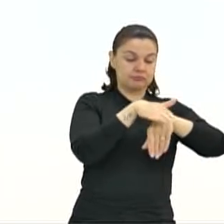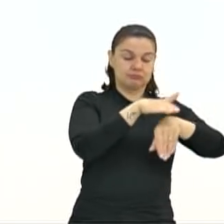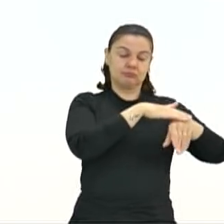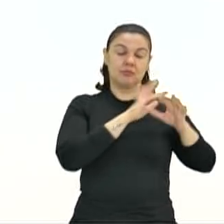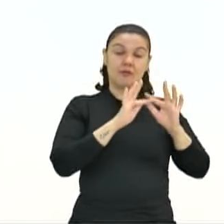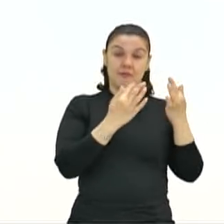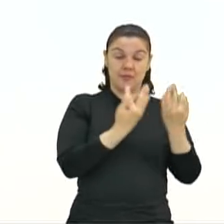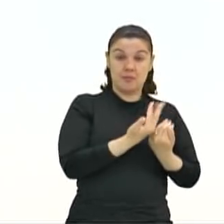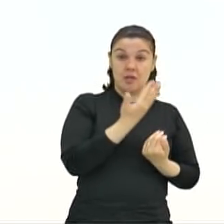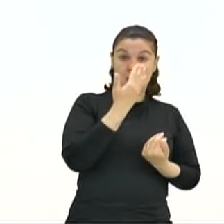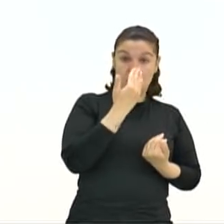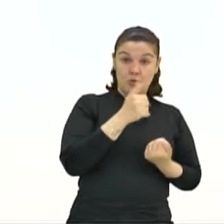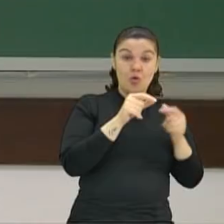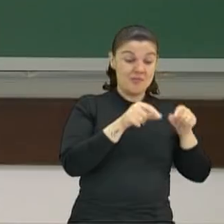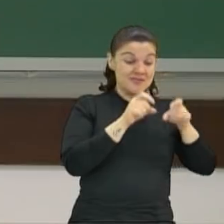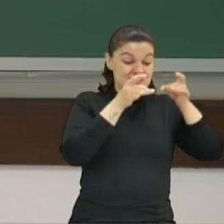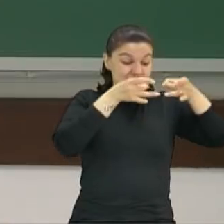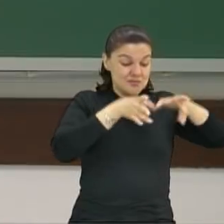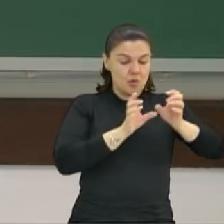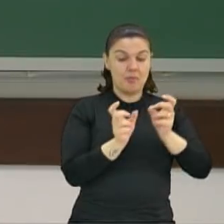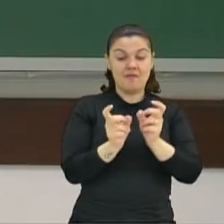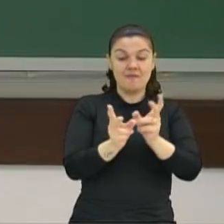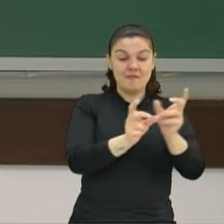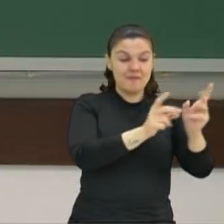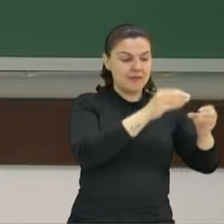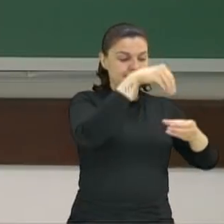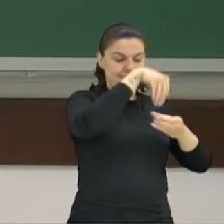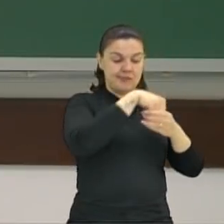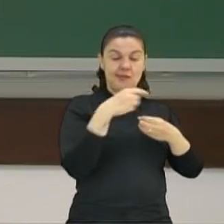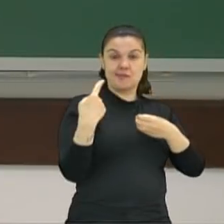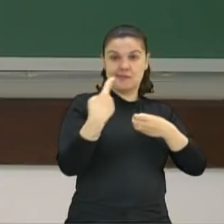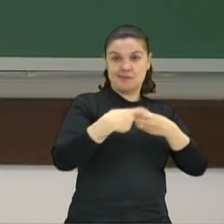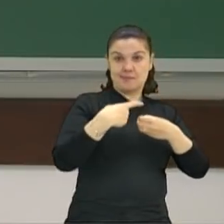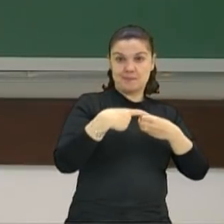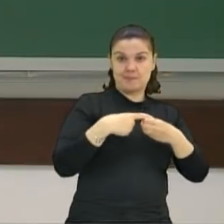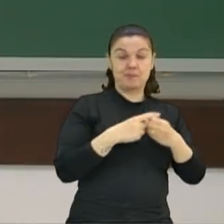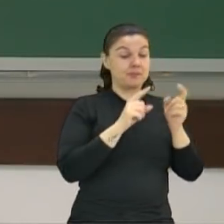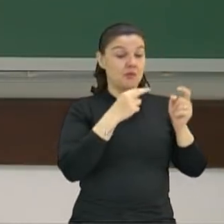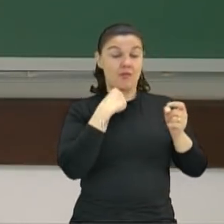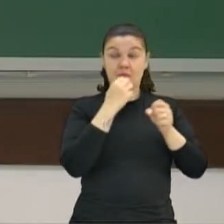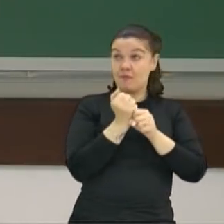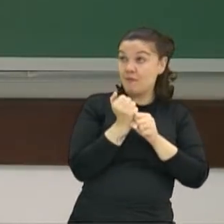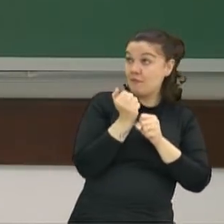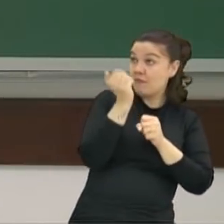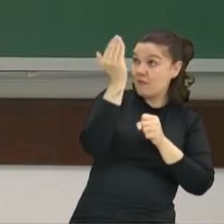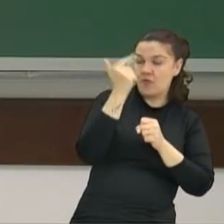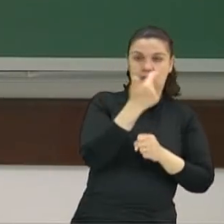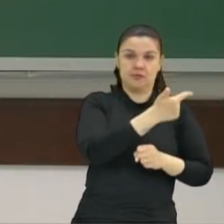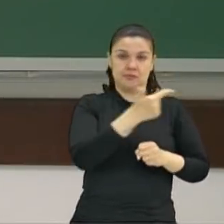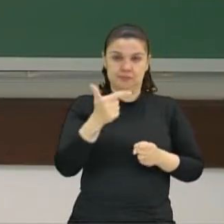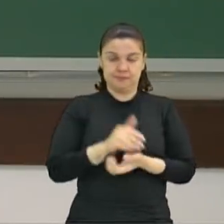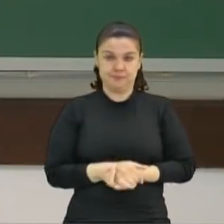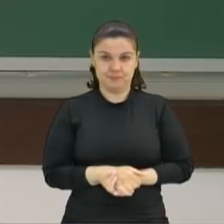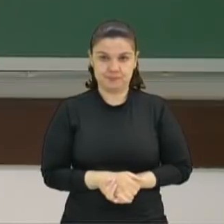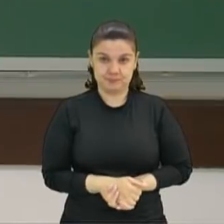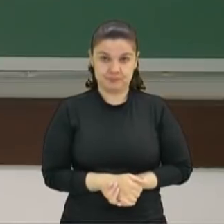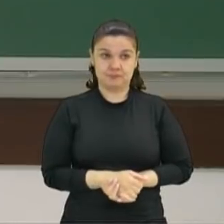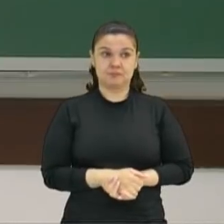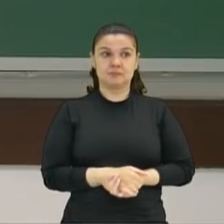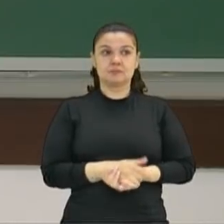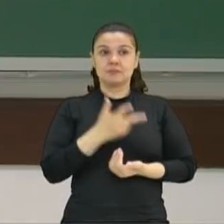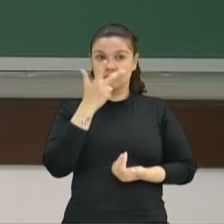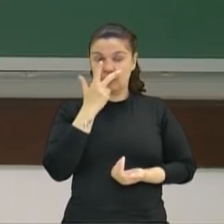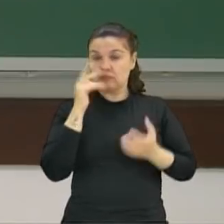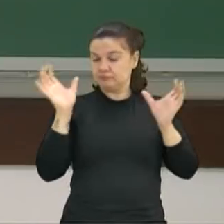do mercado interno, ou seja, local, não é uma grande quantidade. Acho que